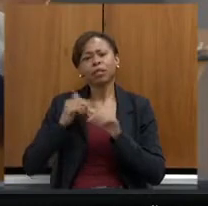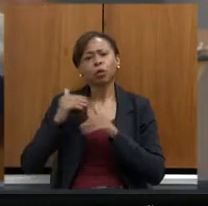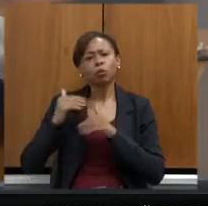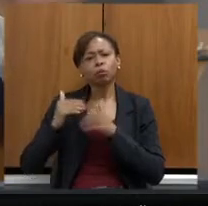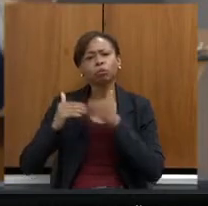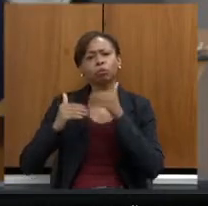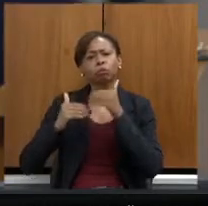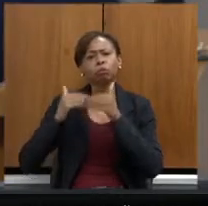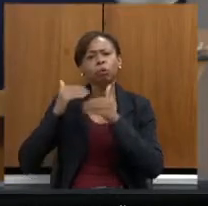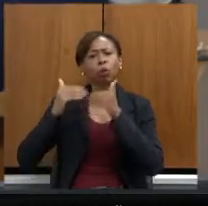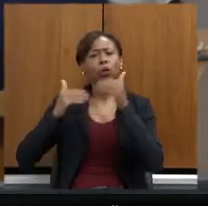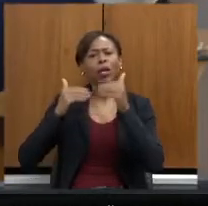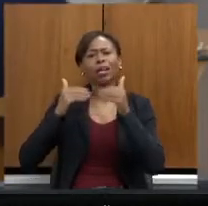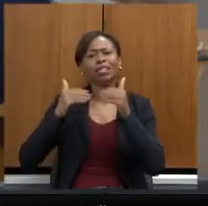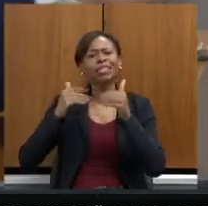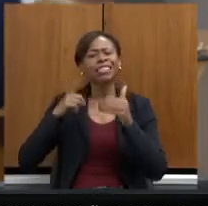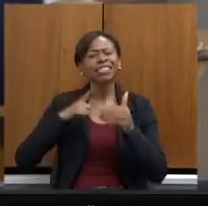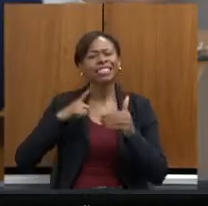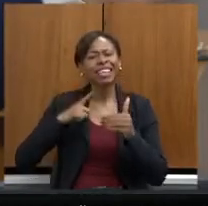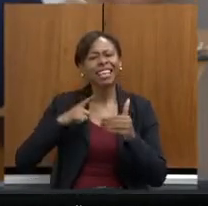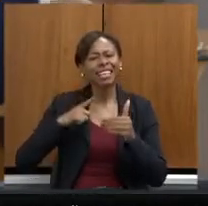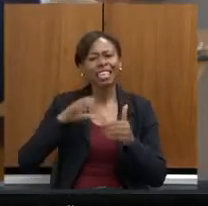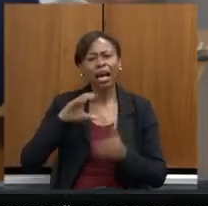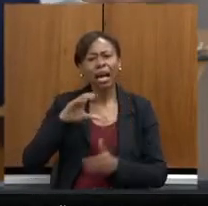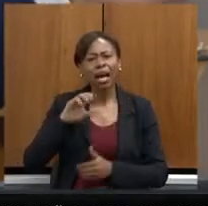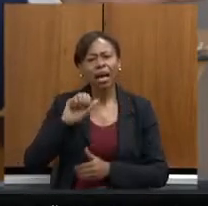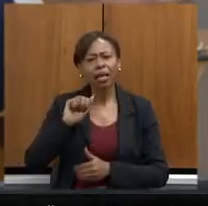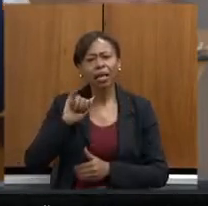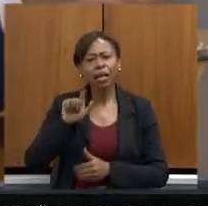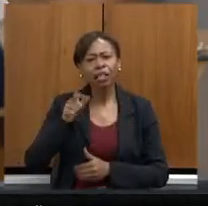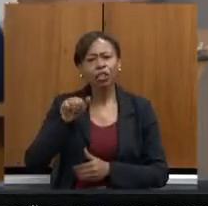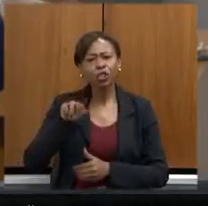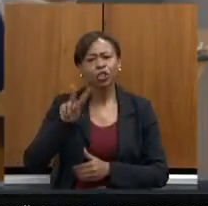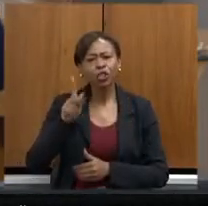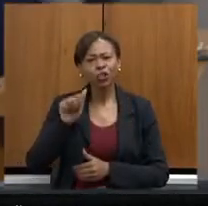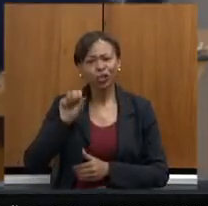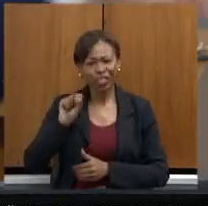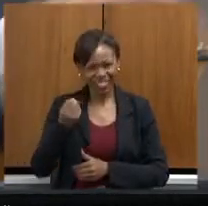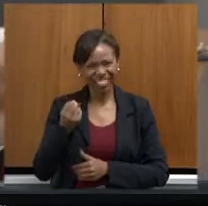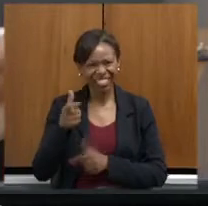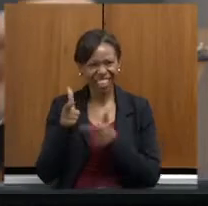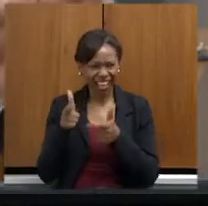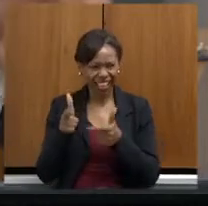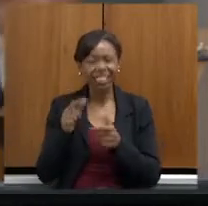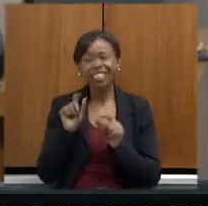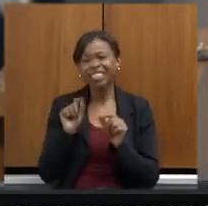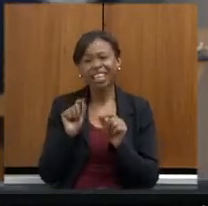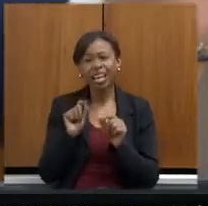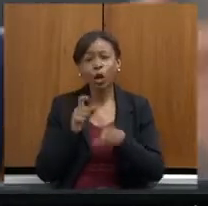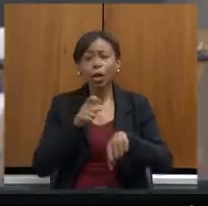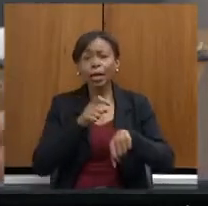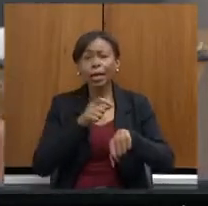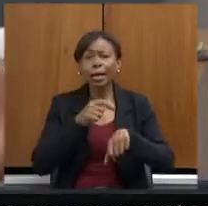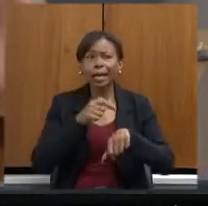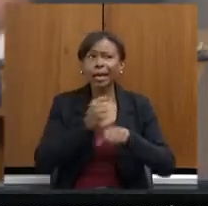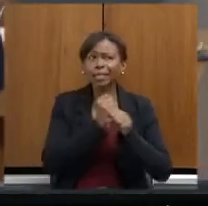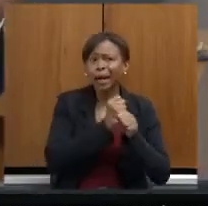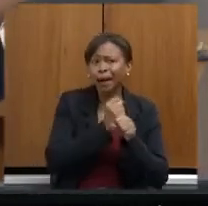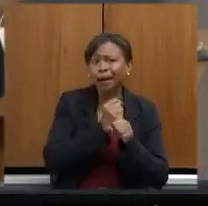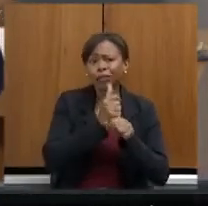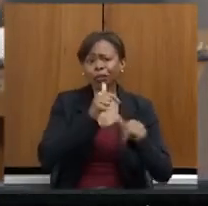no plano nas caixinhas né que a gente chama assim né é com o tempo serviço com a escolaridade